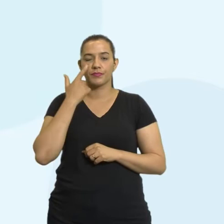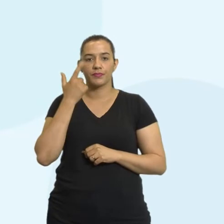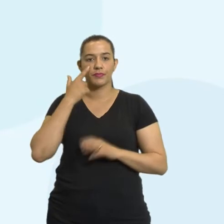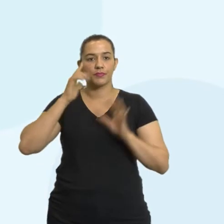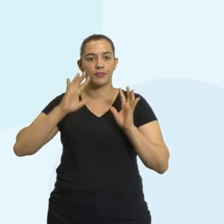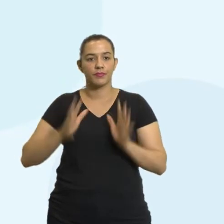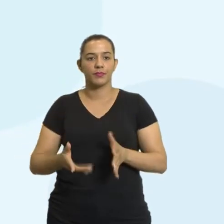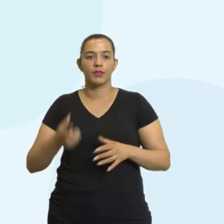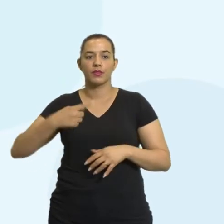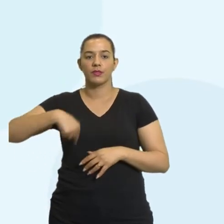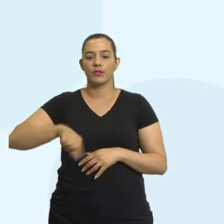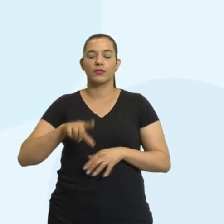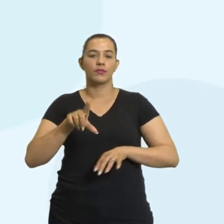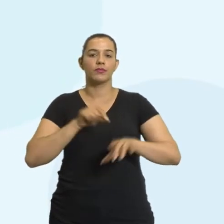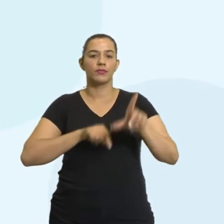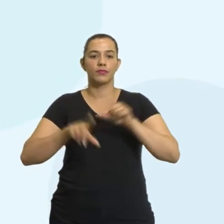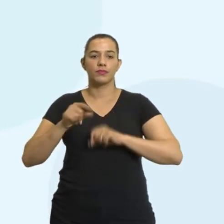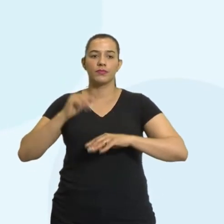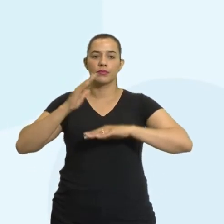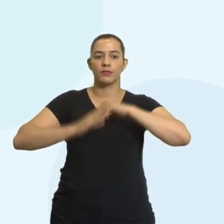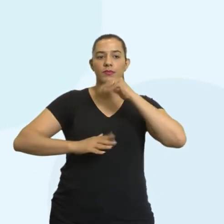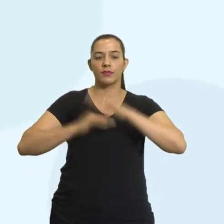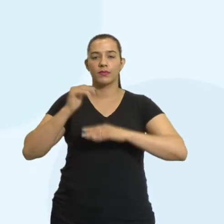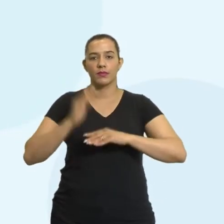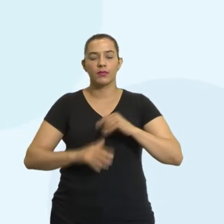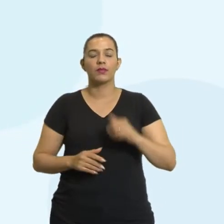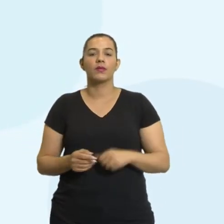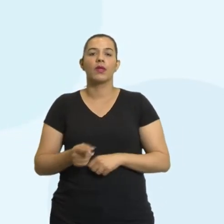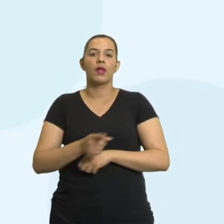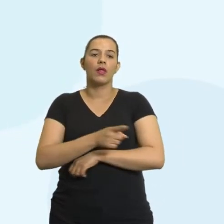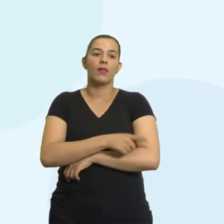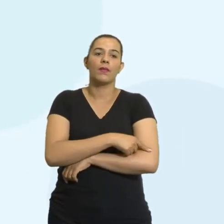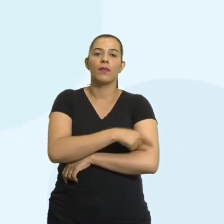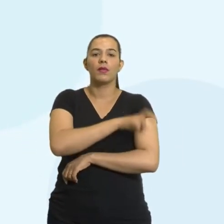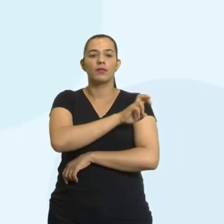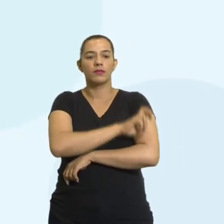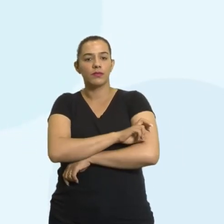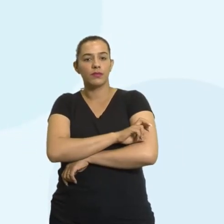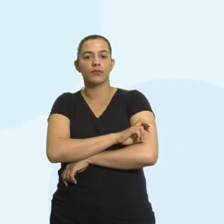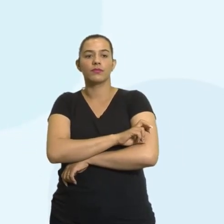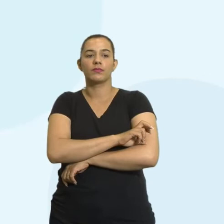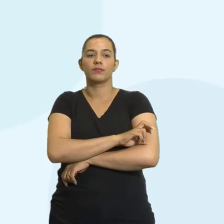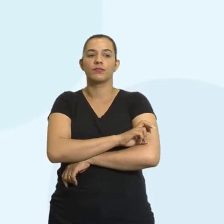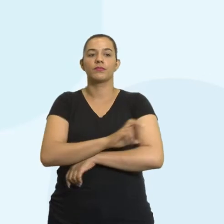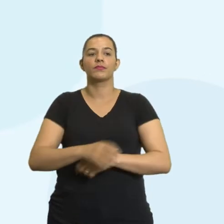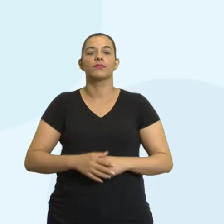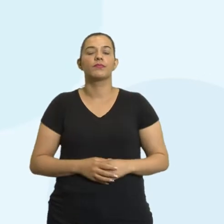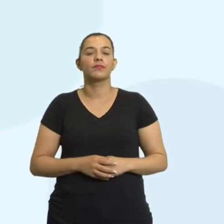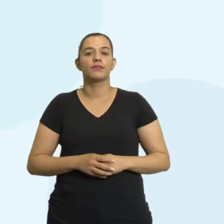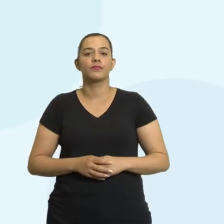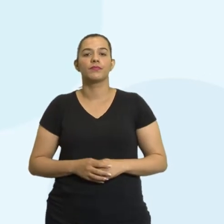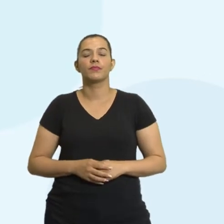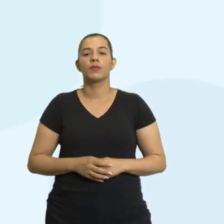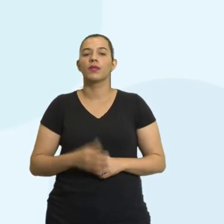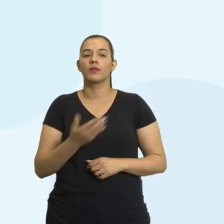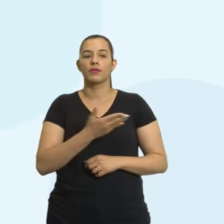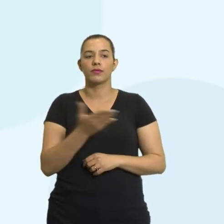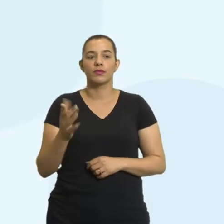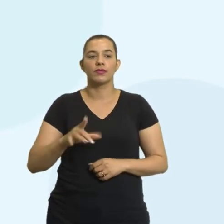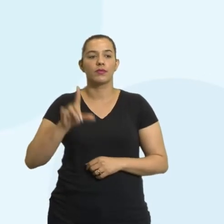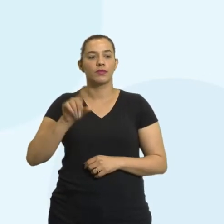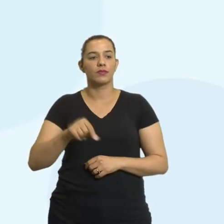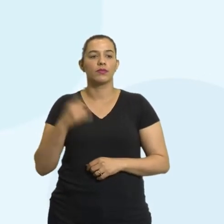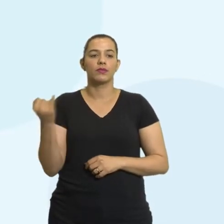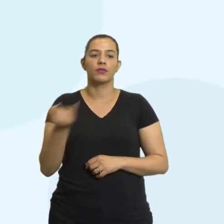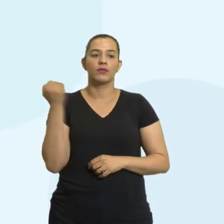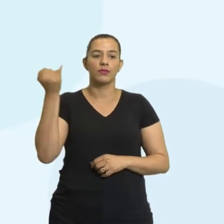nós selecionamos aqui habilidades que vão desde o primeiro aninho até o quinto ano, ou seja, né, realmente é fundamental